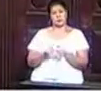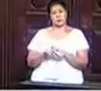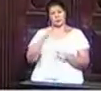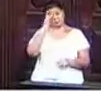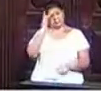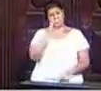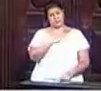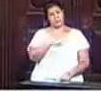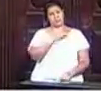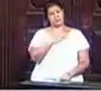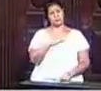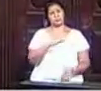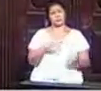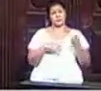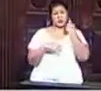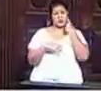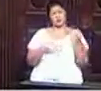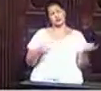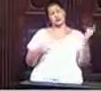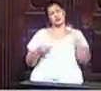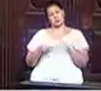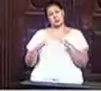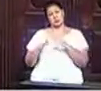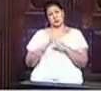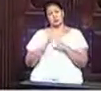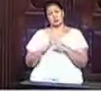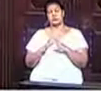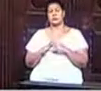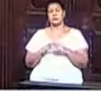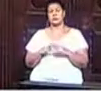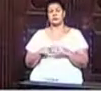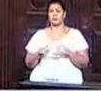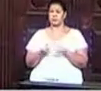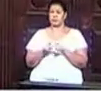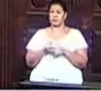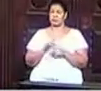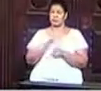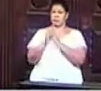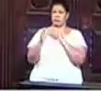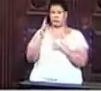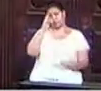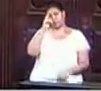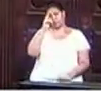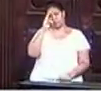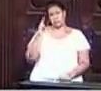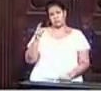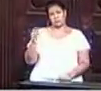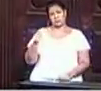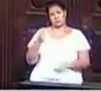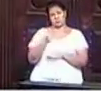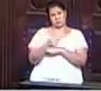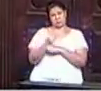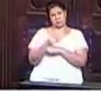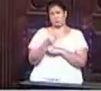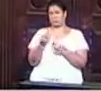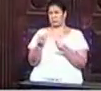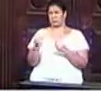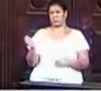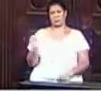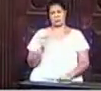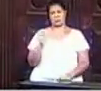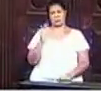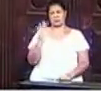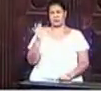que saem cedo da segunda-feira para trabalhar saindo da região dos lagos. Portanto, além do valor exorbitante, eu não conheço pedágio em outro lugar onde se